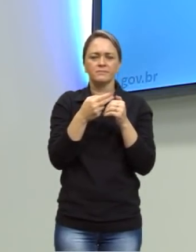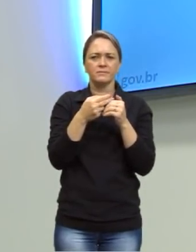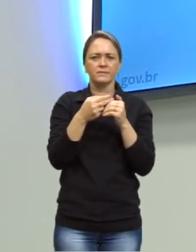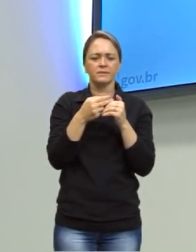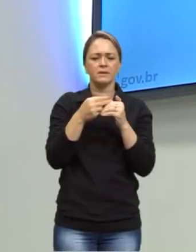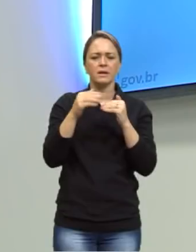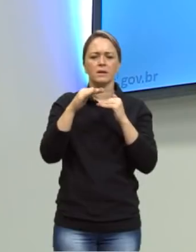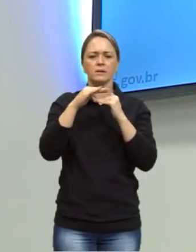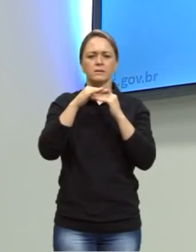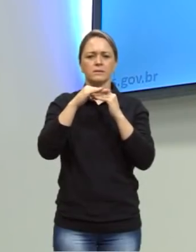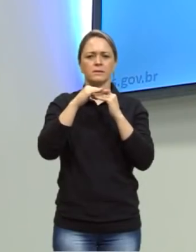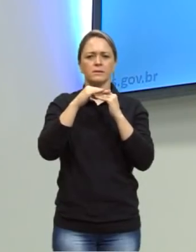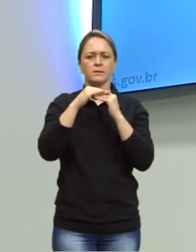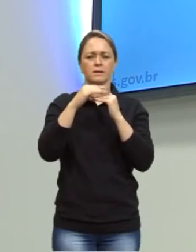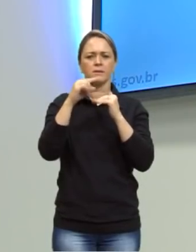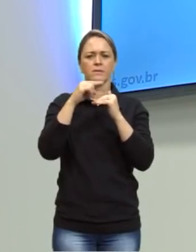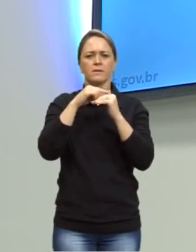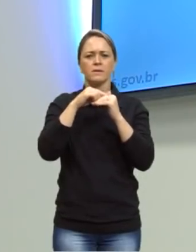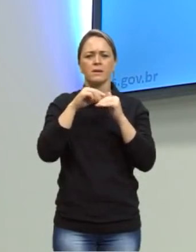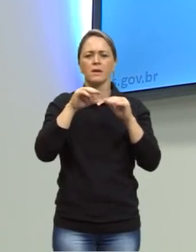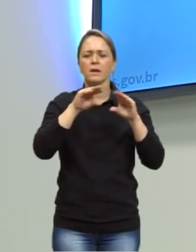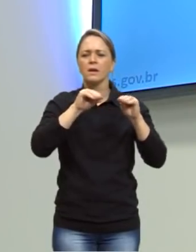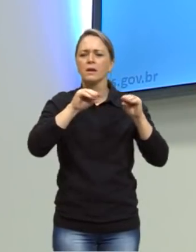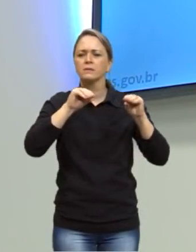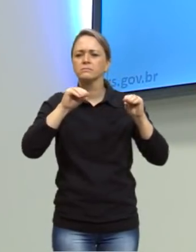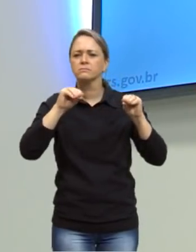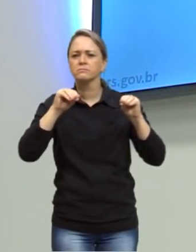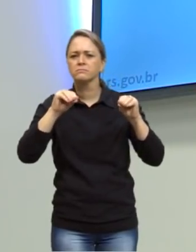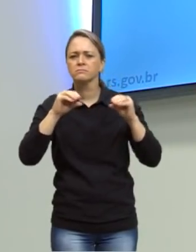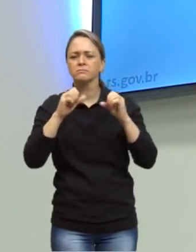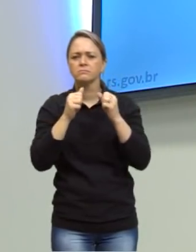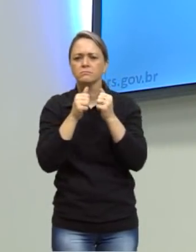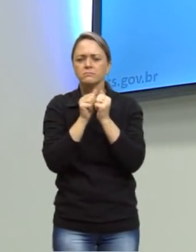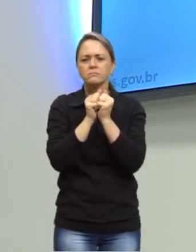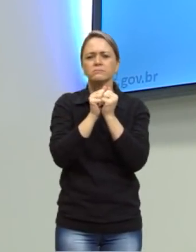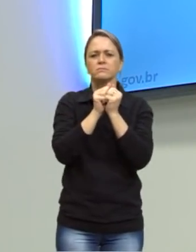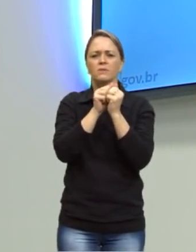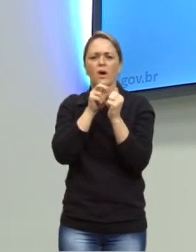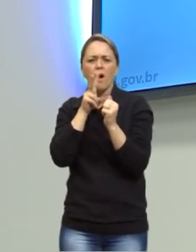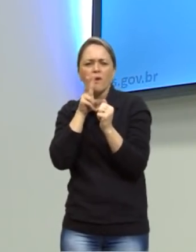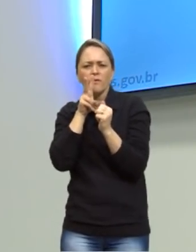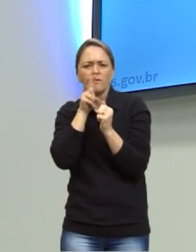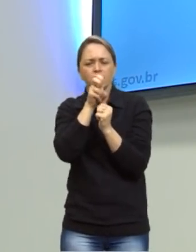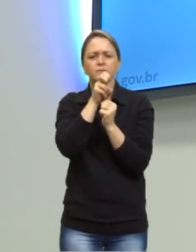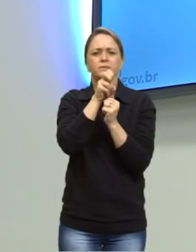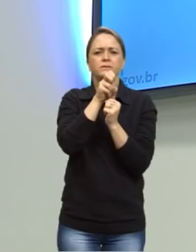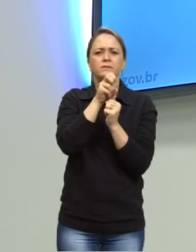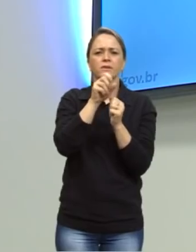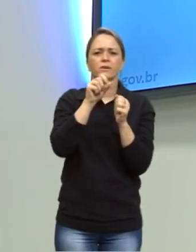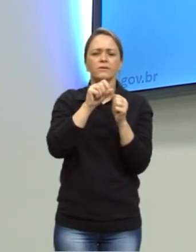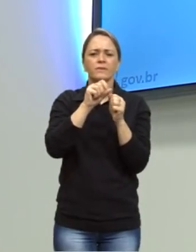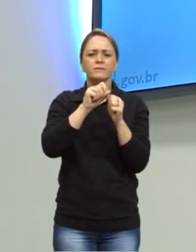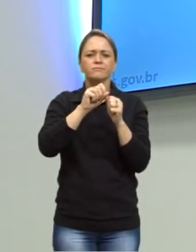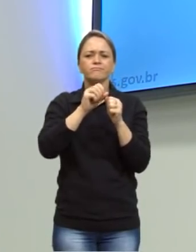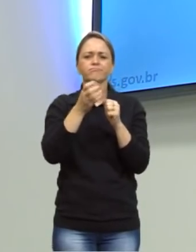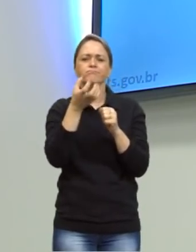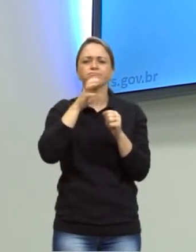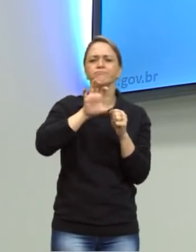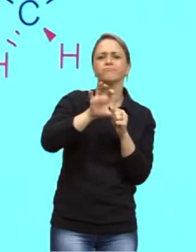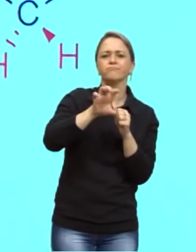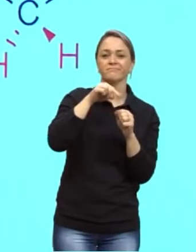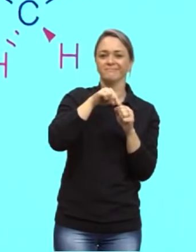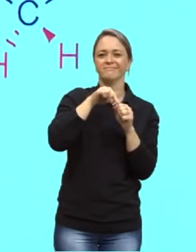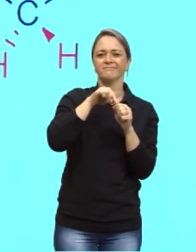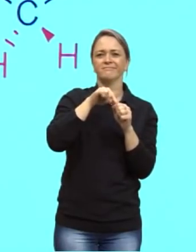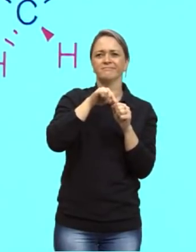superfície do primeiro vai formar uma densidade de carga positiva e isso vai forçar que o outro form o contrário ó